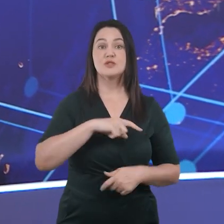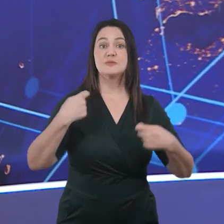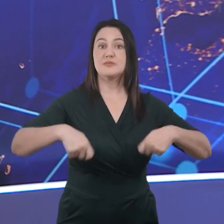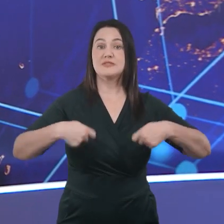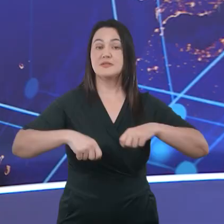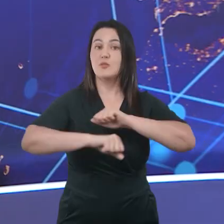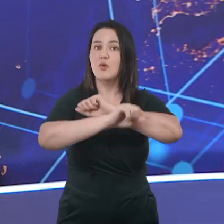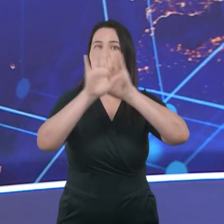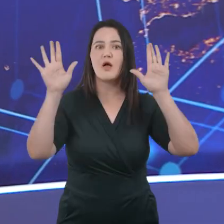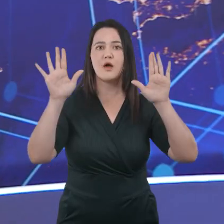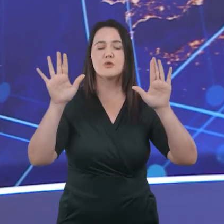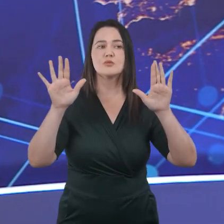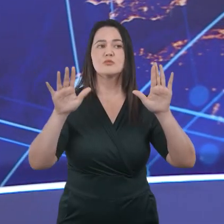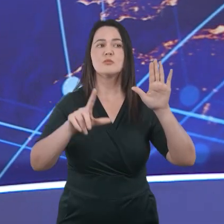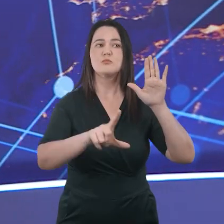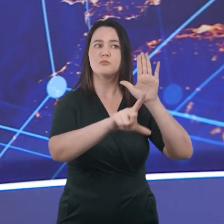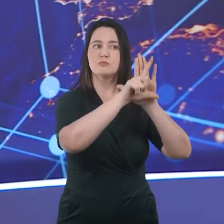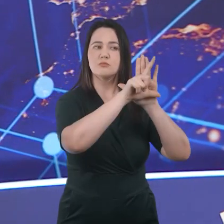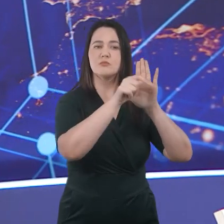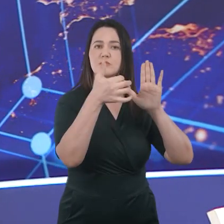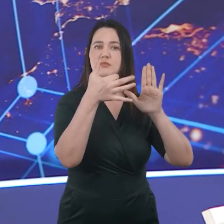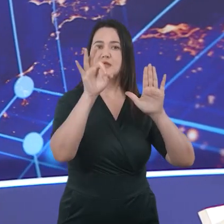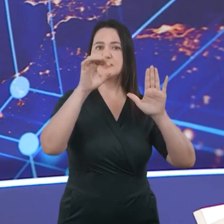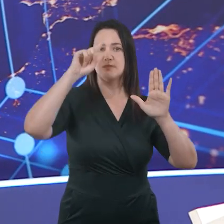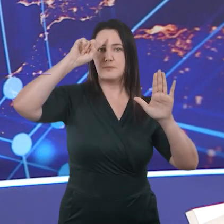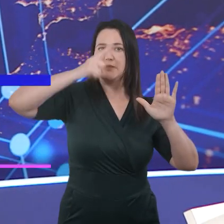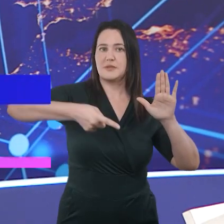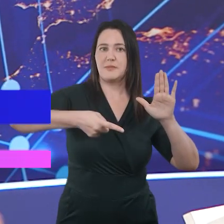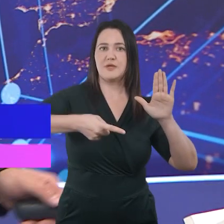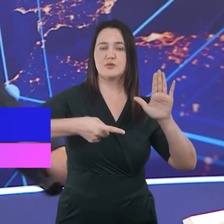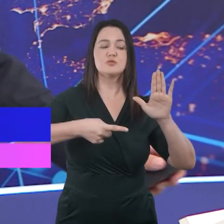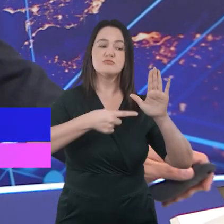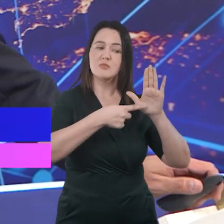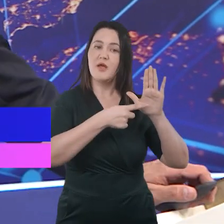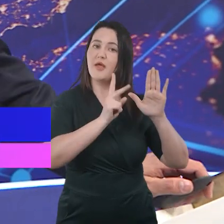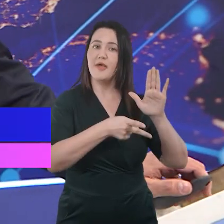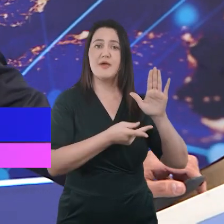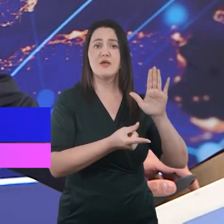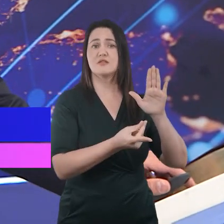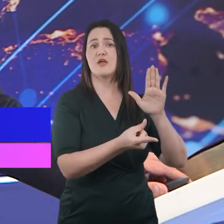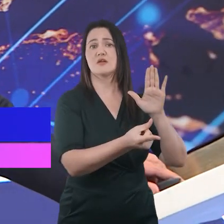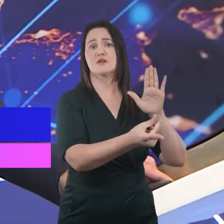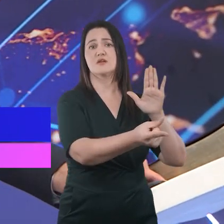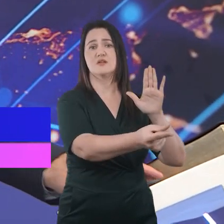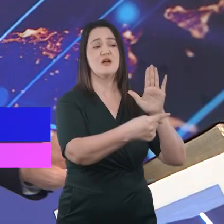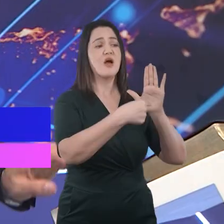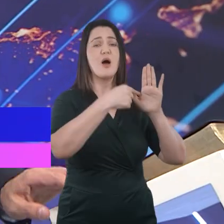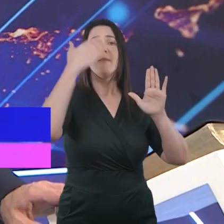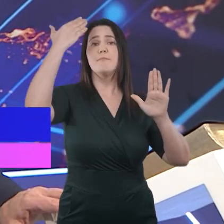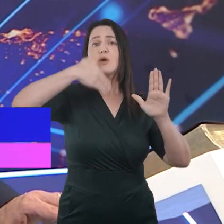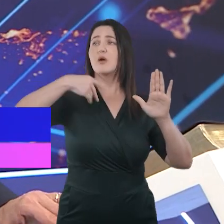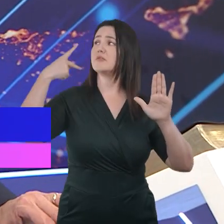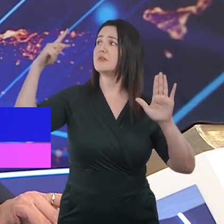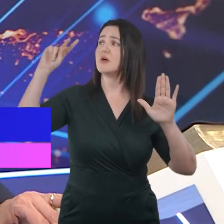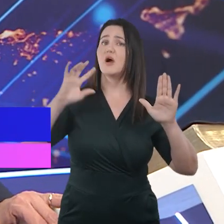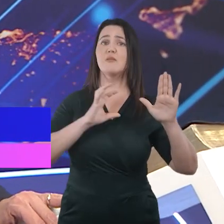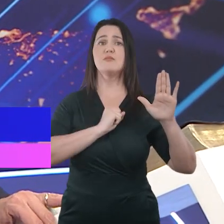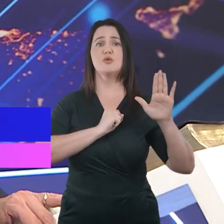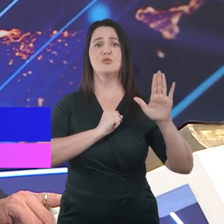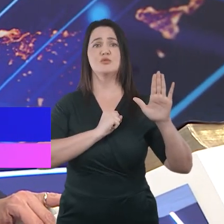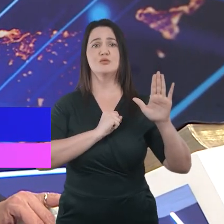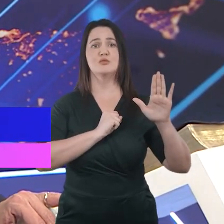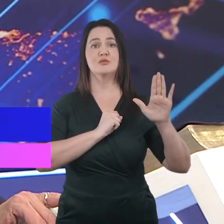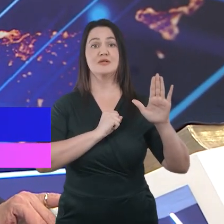Nós precisamos ter claro que esses mandamentos de Deus não passam. É a lei eterna, é a prova do seu amor.